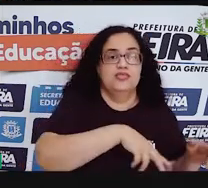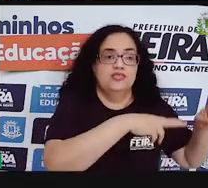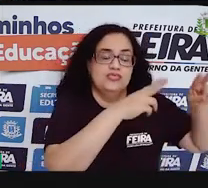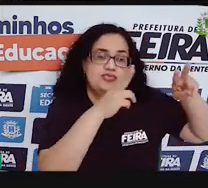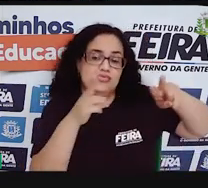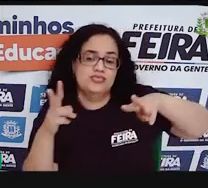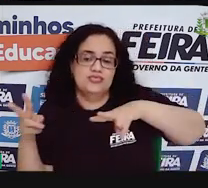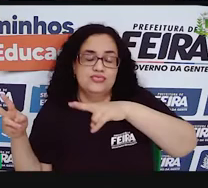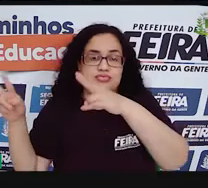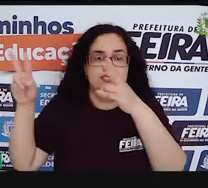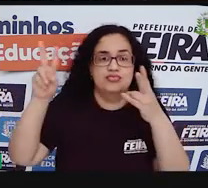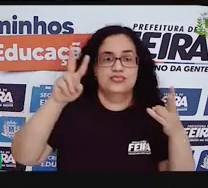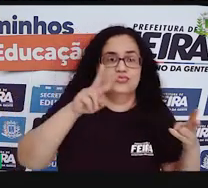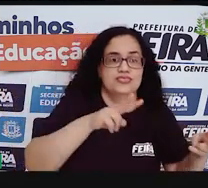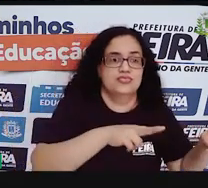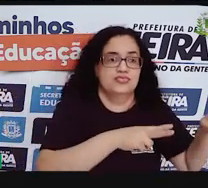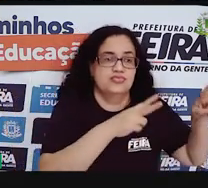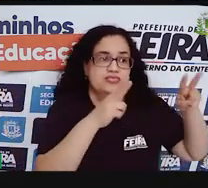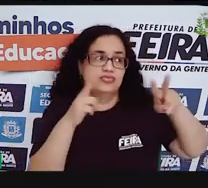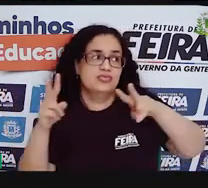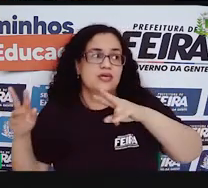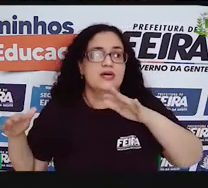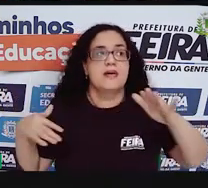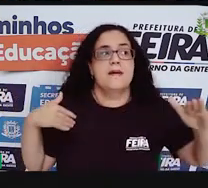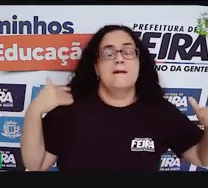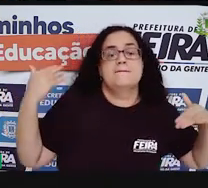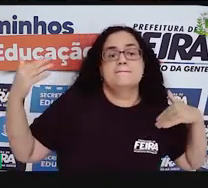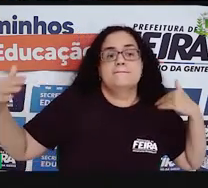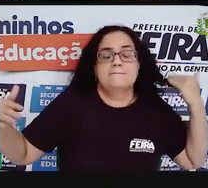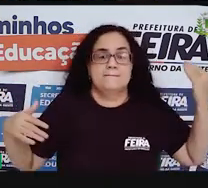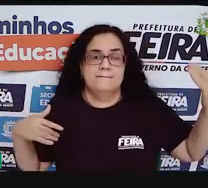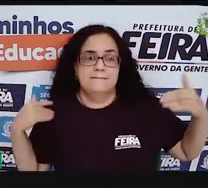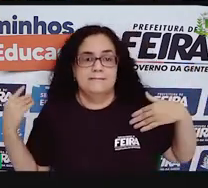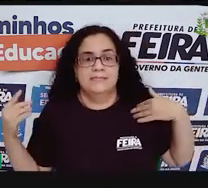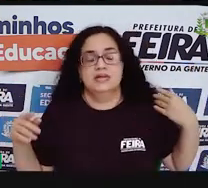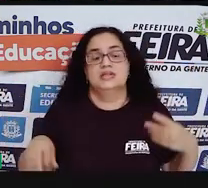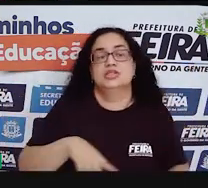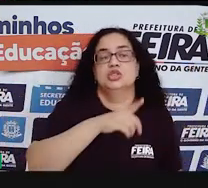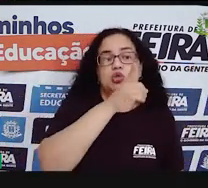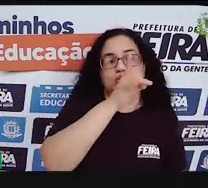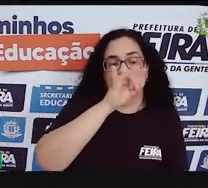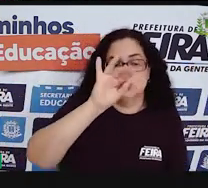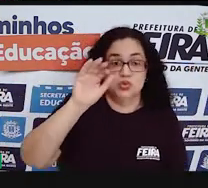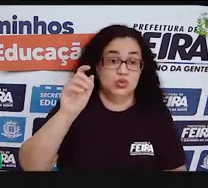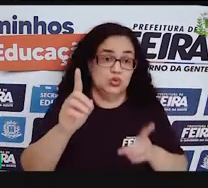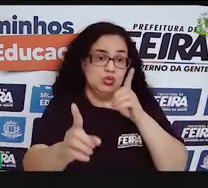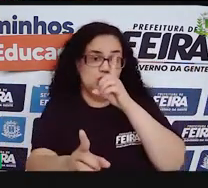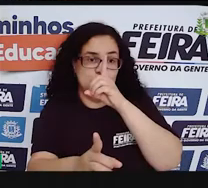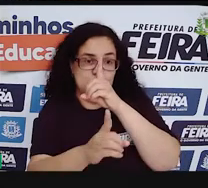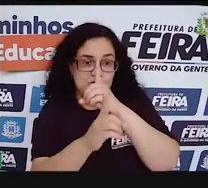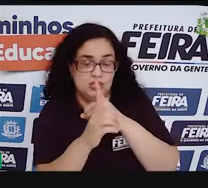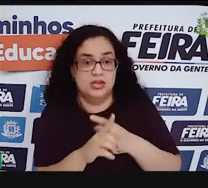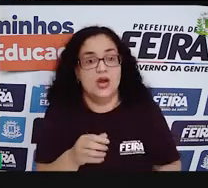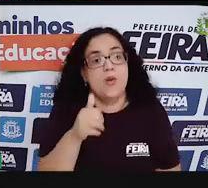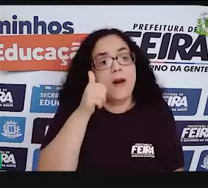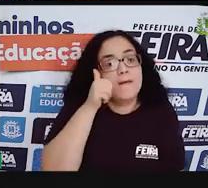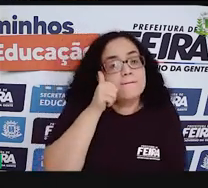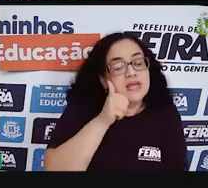voava, voava, passeava pelo céu, até que um dia encontrou uma